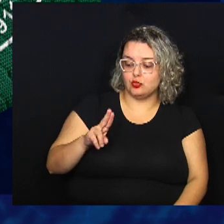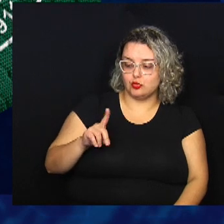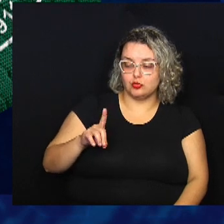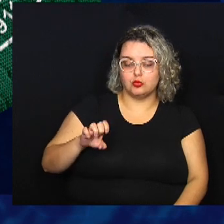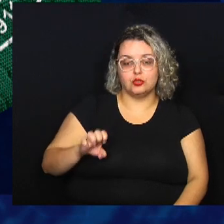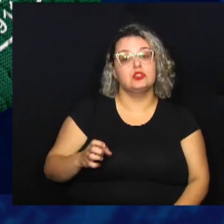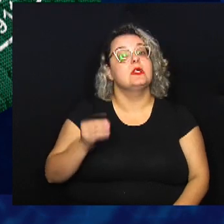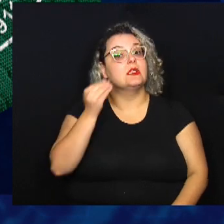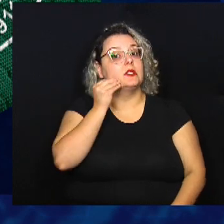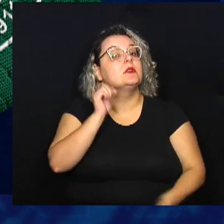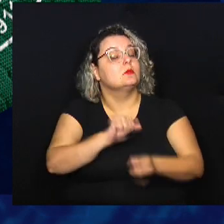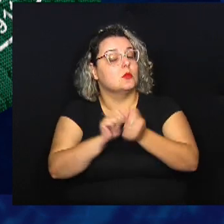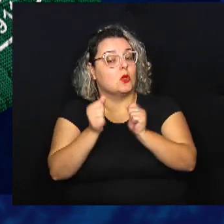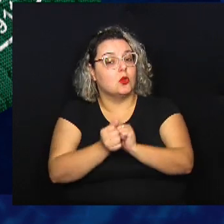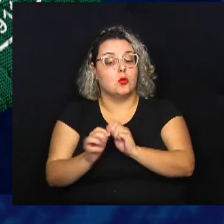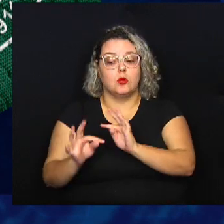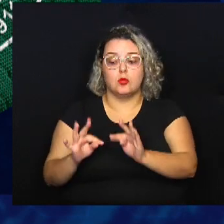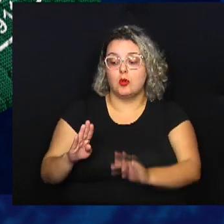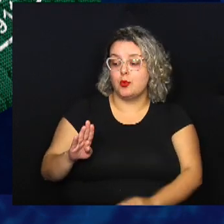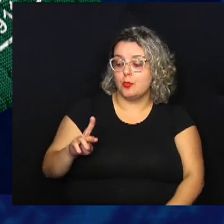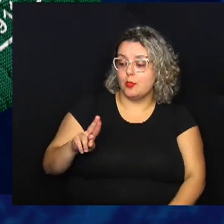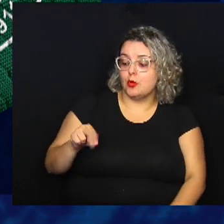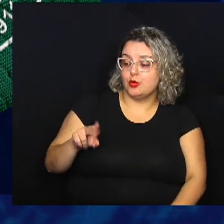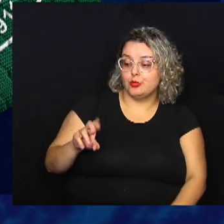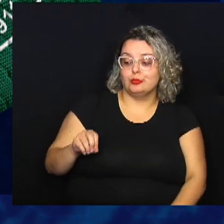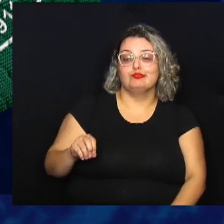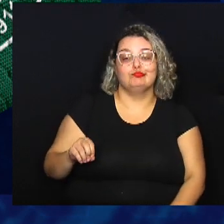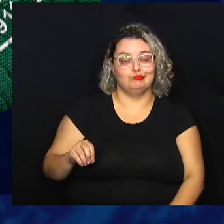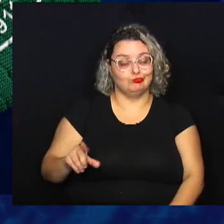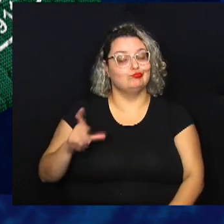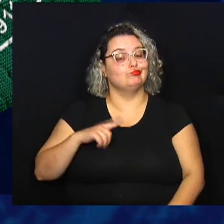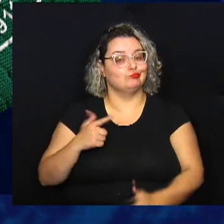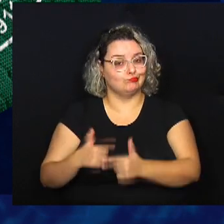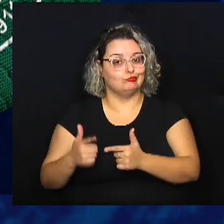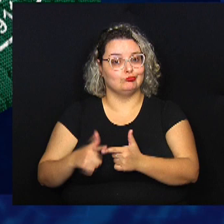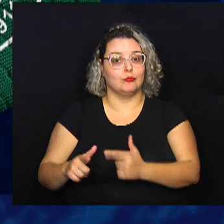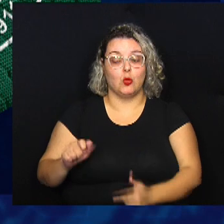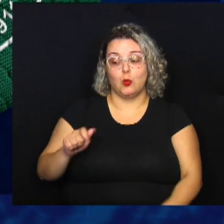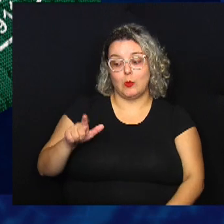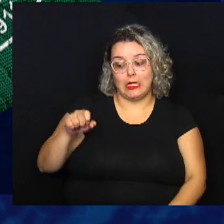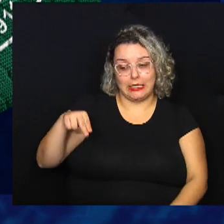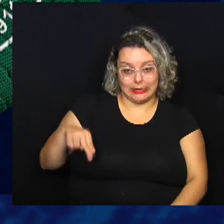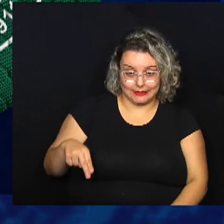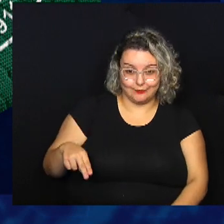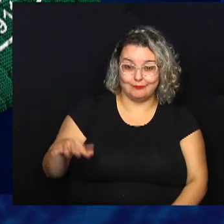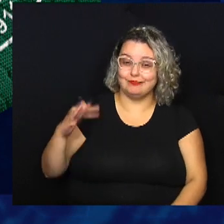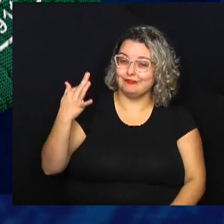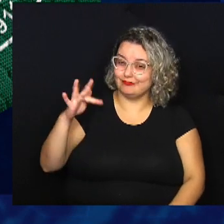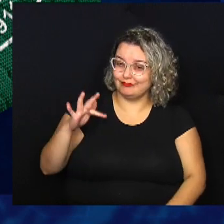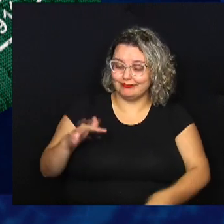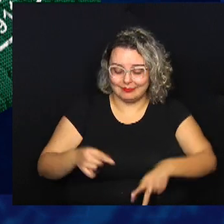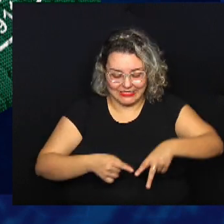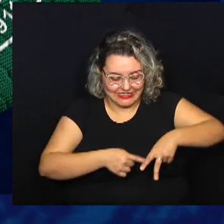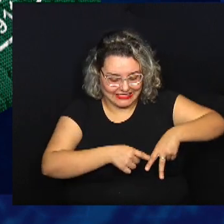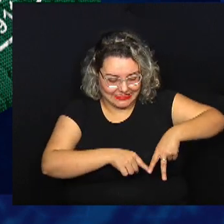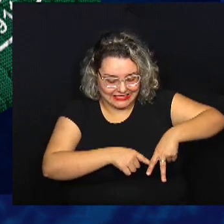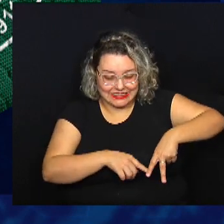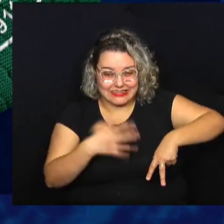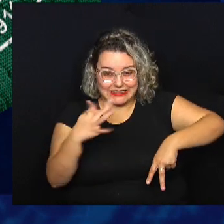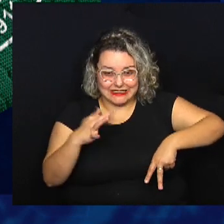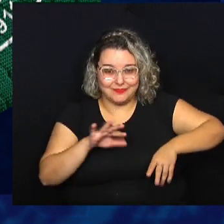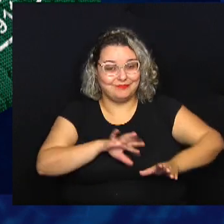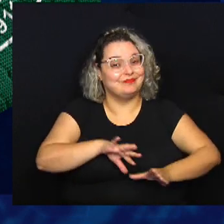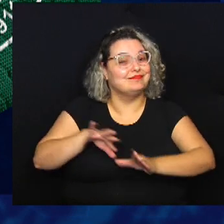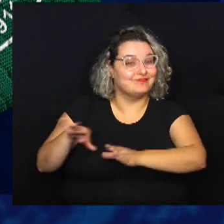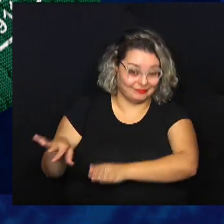na competição. O técnico Bruno Pivetti tem problemas porque o zagueiro Alan Santos com dores na panturrilha deve ficar de